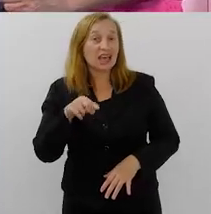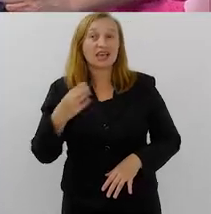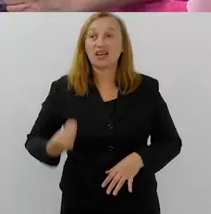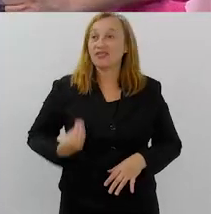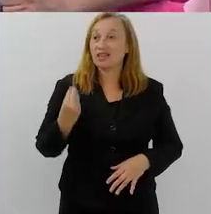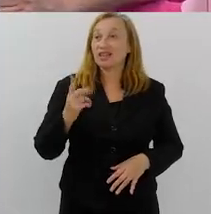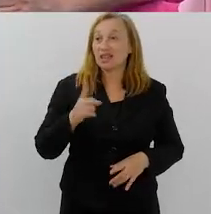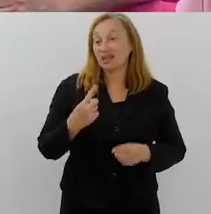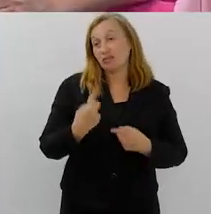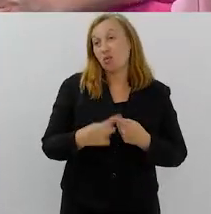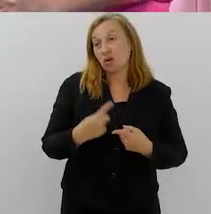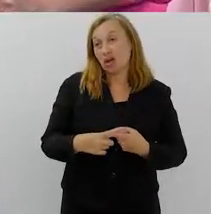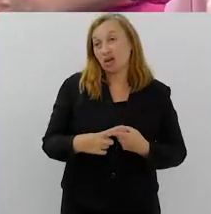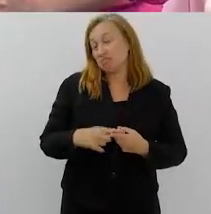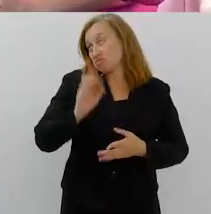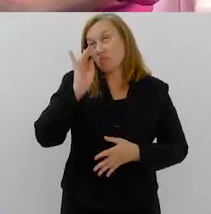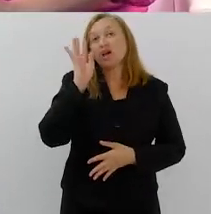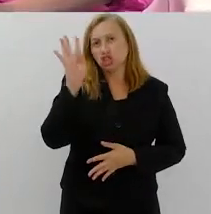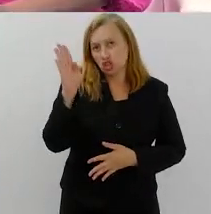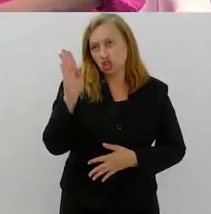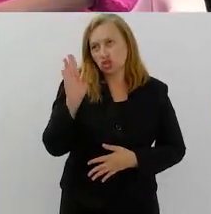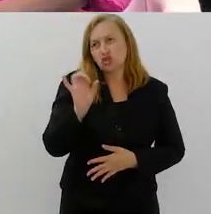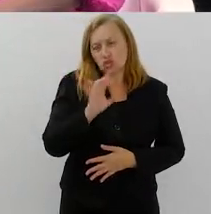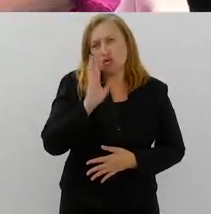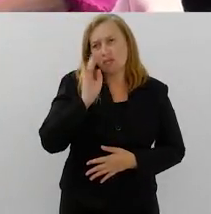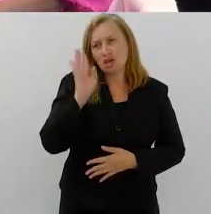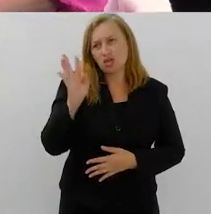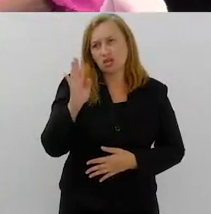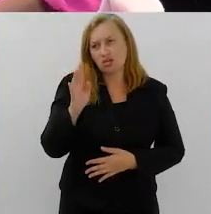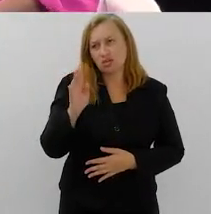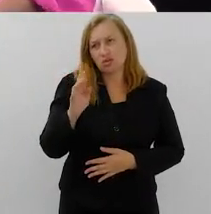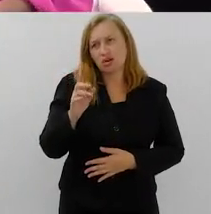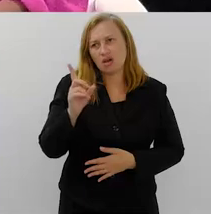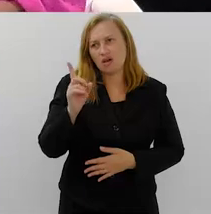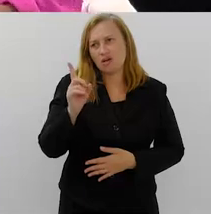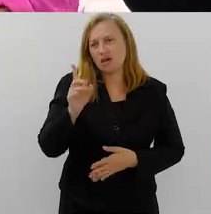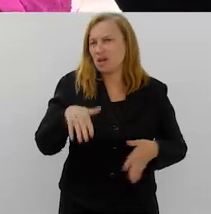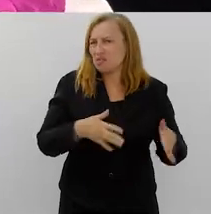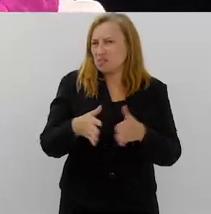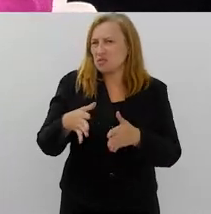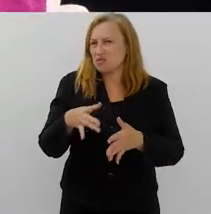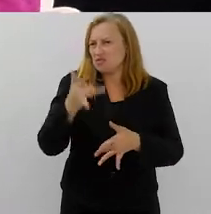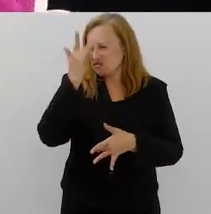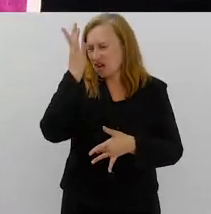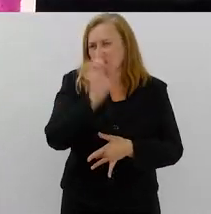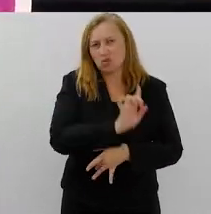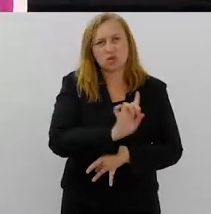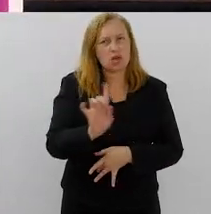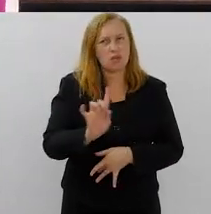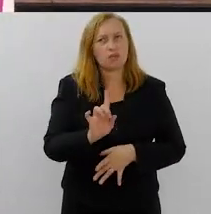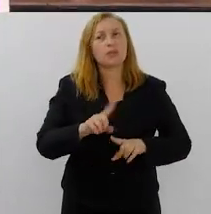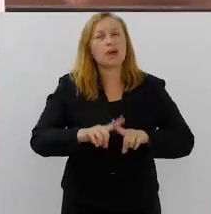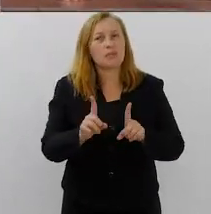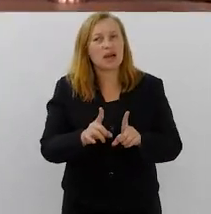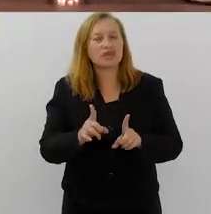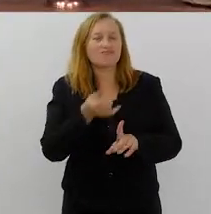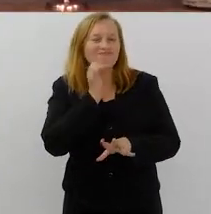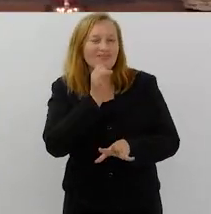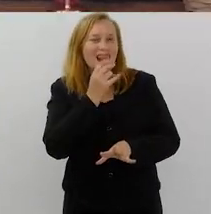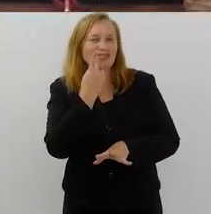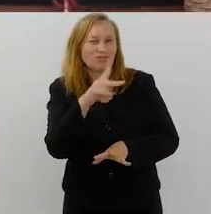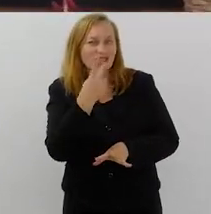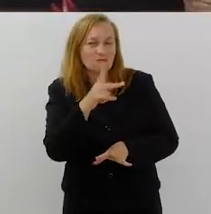né nessa vida porque imagino n só imagino que não deva ter sido um caminho uma trajetória